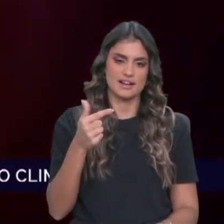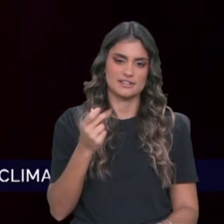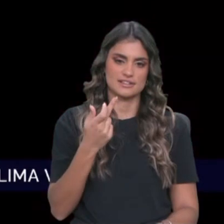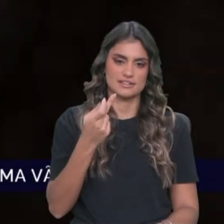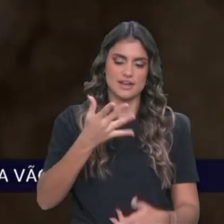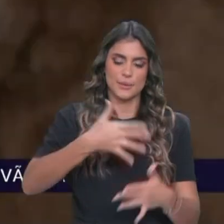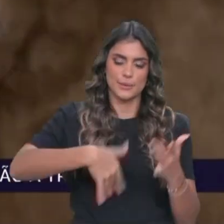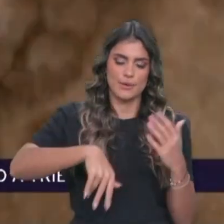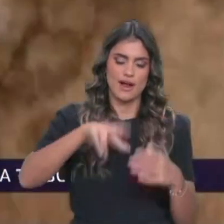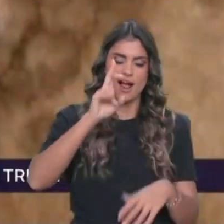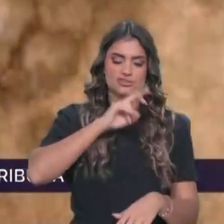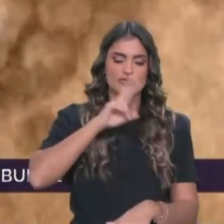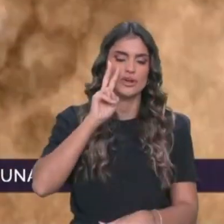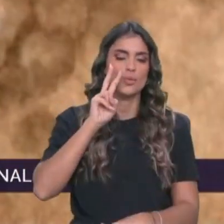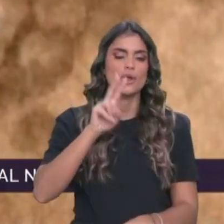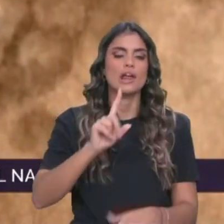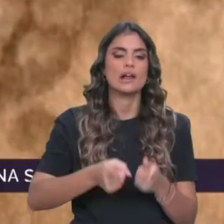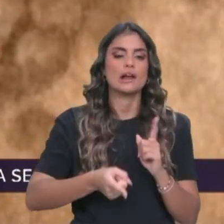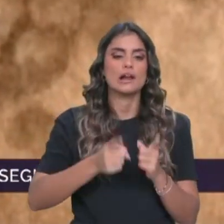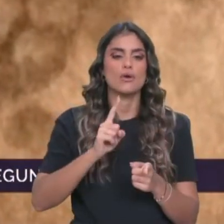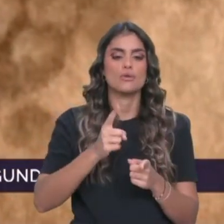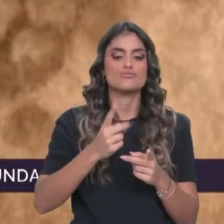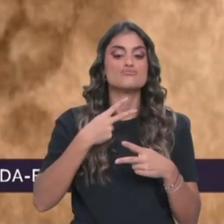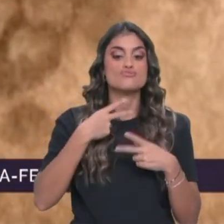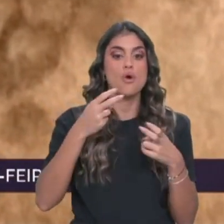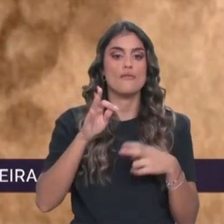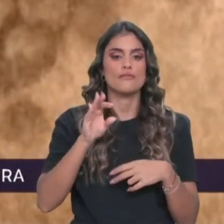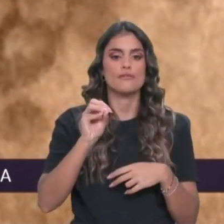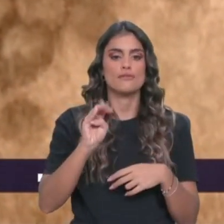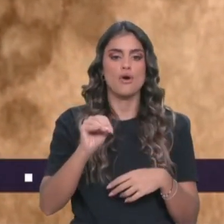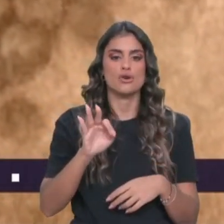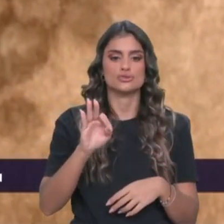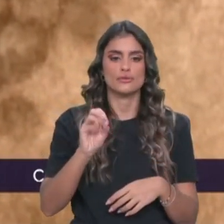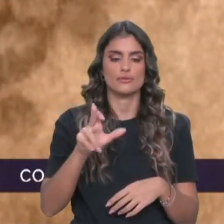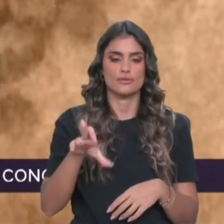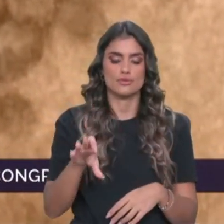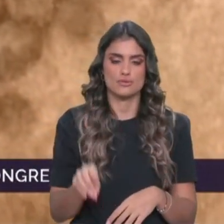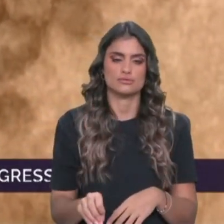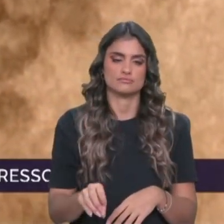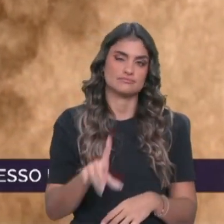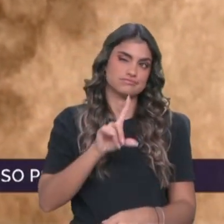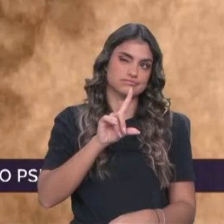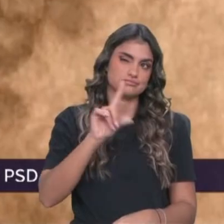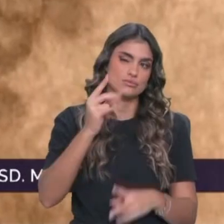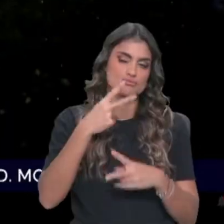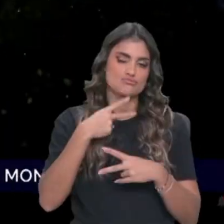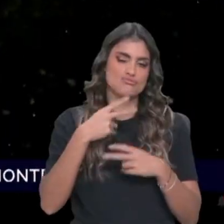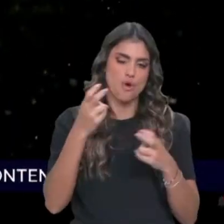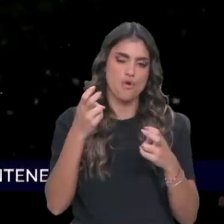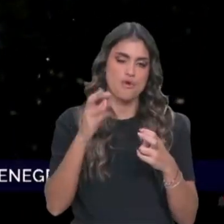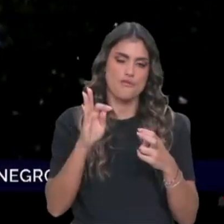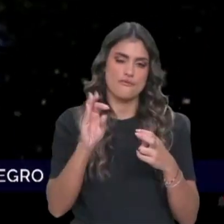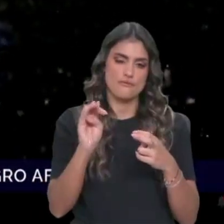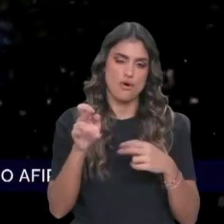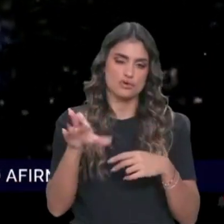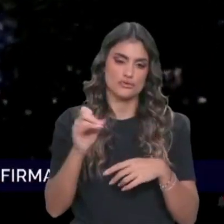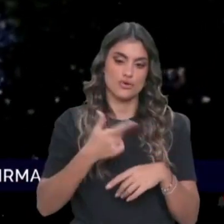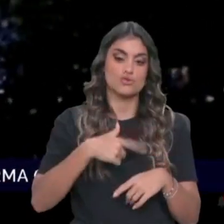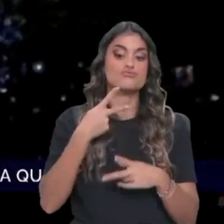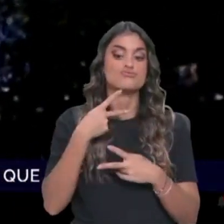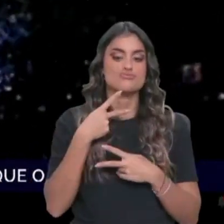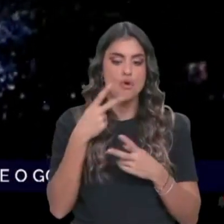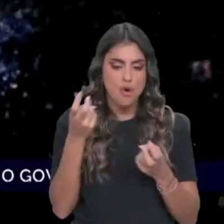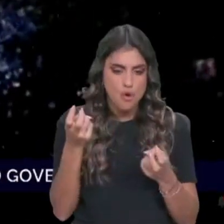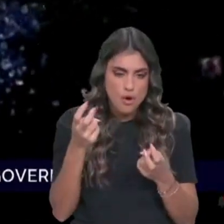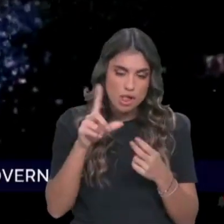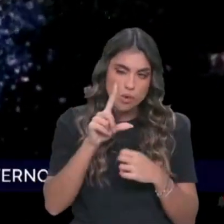gás encontraram fósforo. É a detecção mais longínqua de fósforo que encontramos, ainda por cima